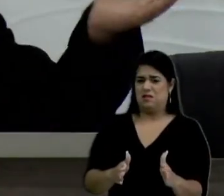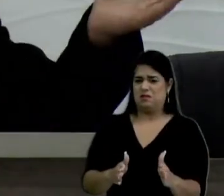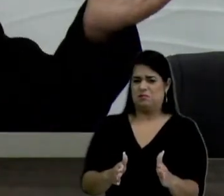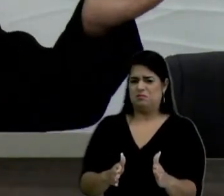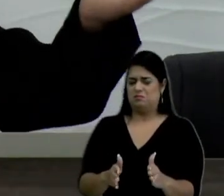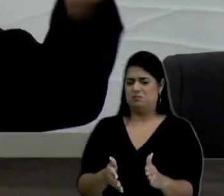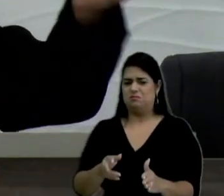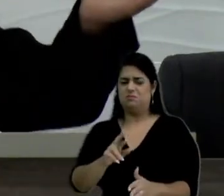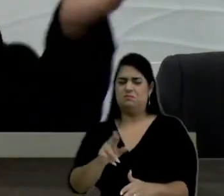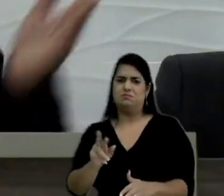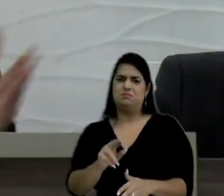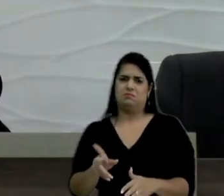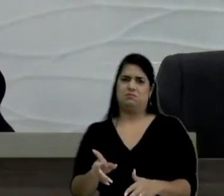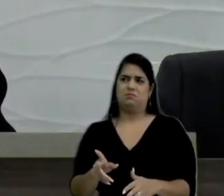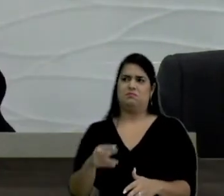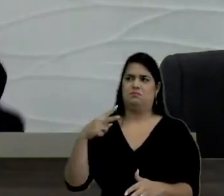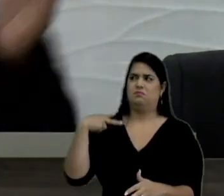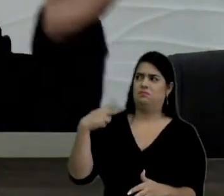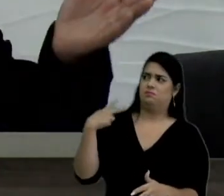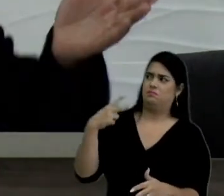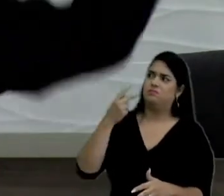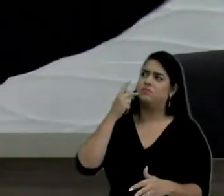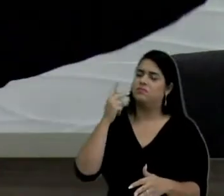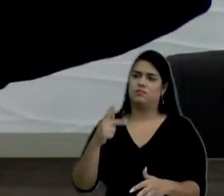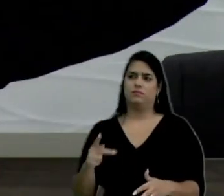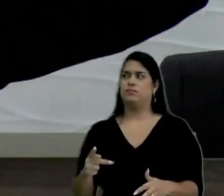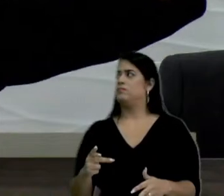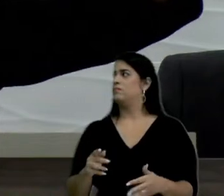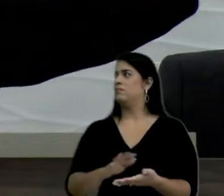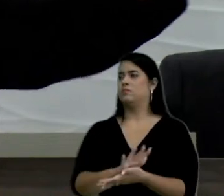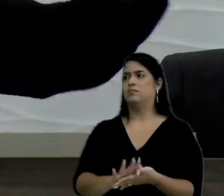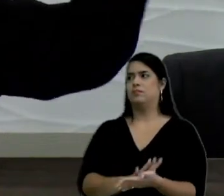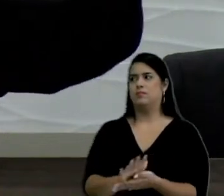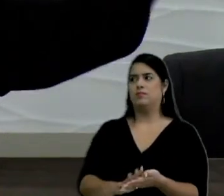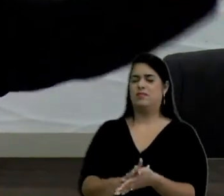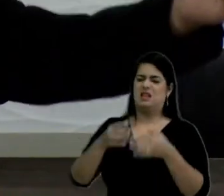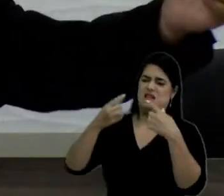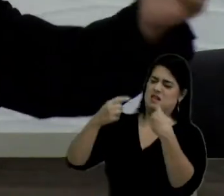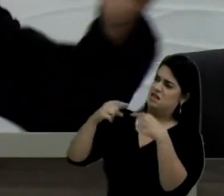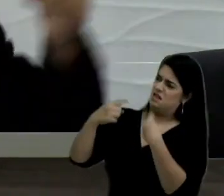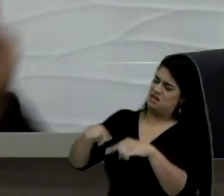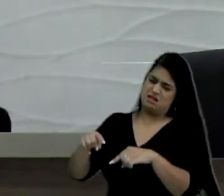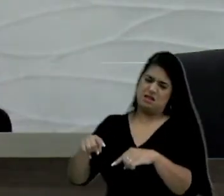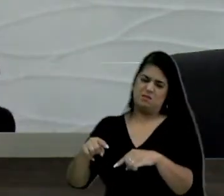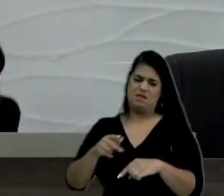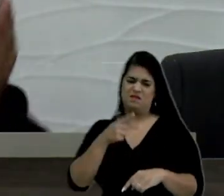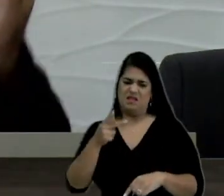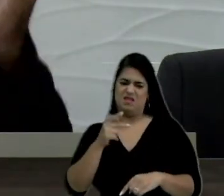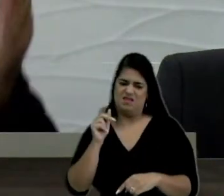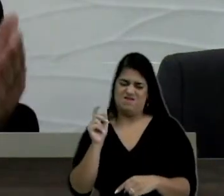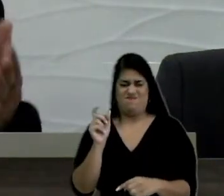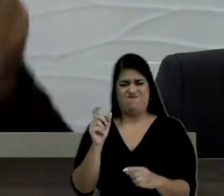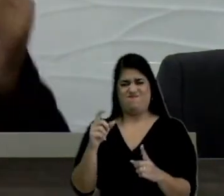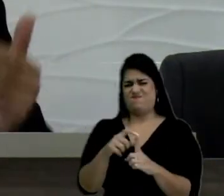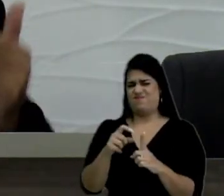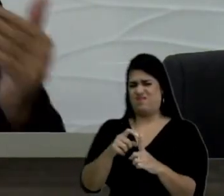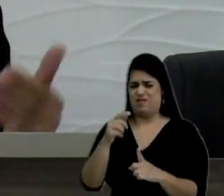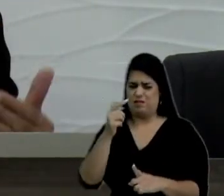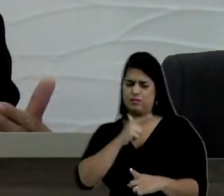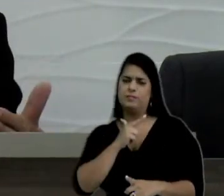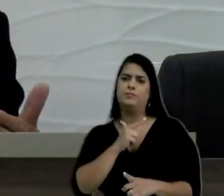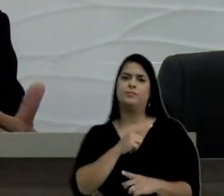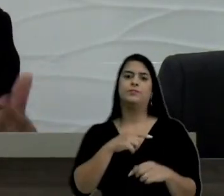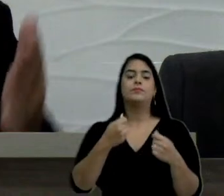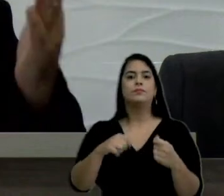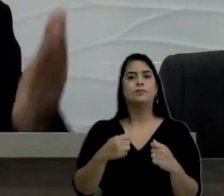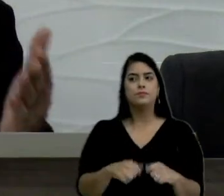Vereador pezin ele não quer ser contrariado em nada quando a gente fala com ele logo de lá chama palavrão então pô tem que se tem aqui tem que ter